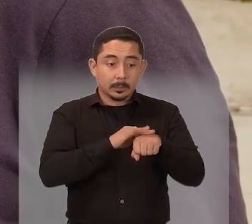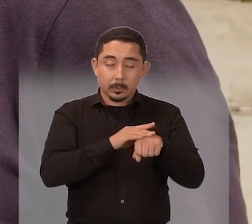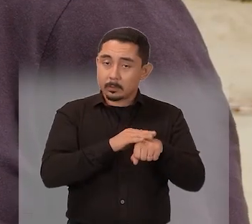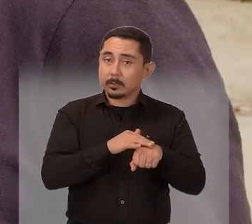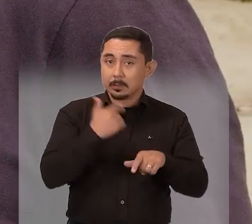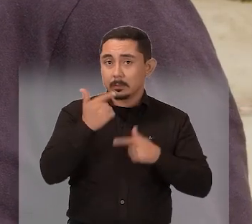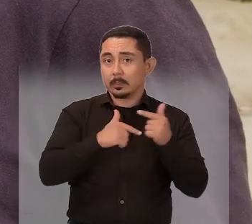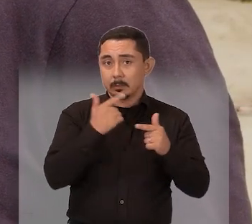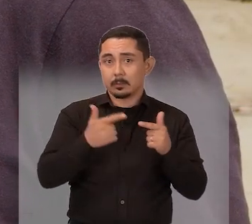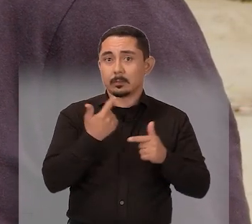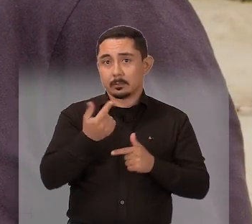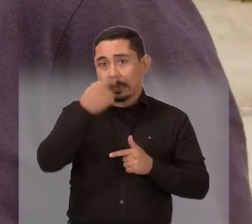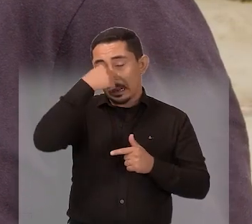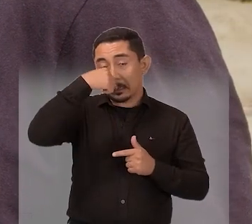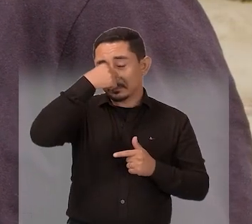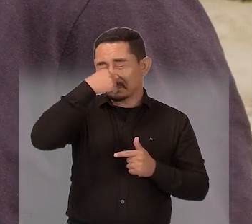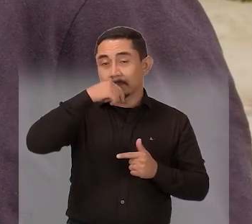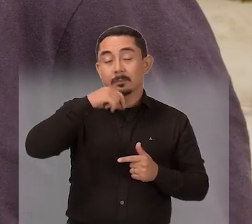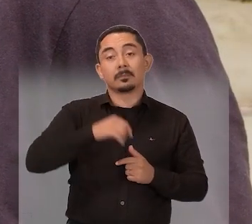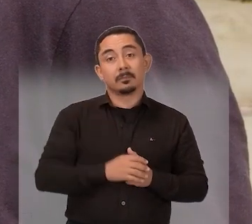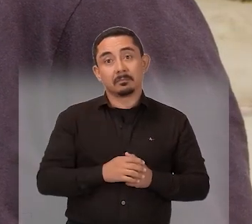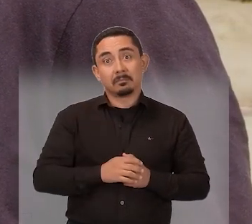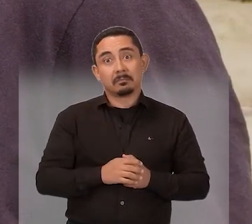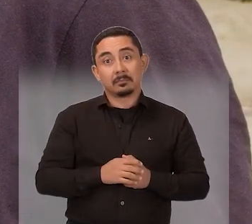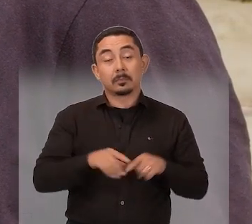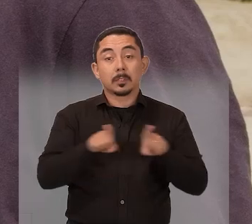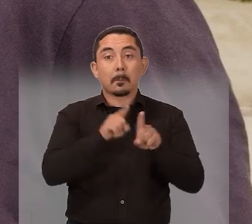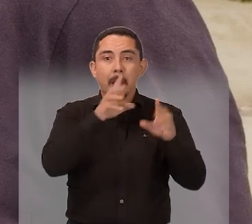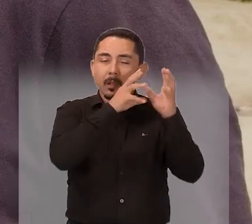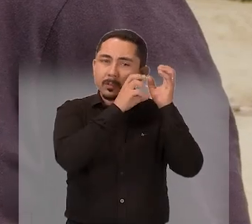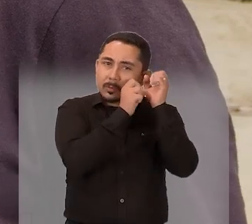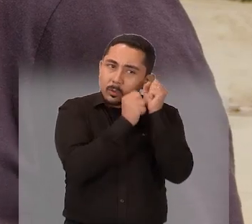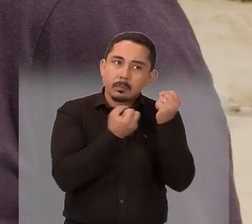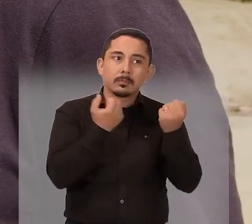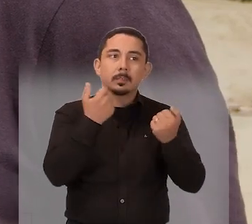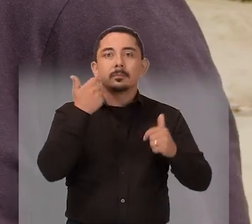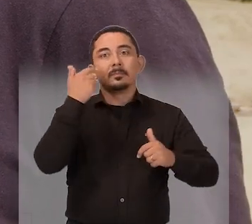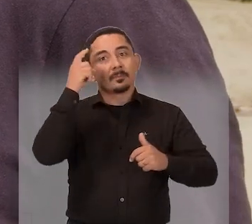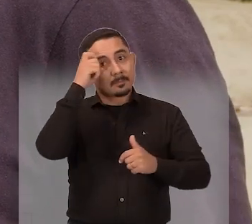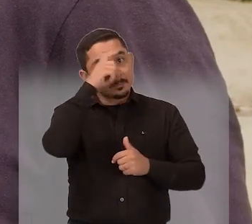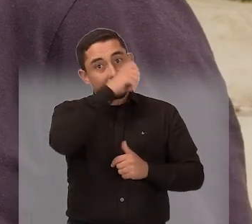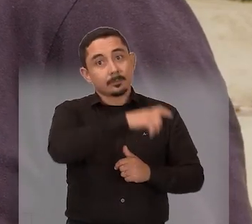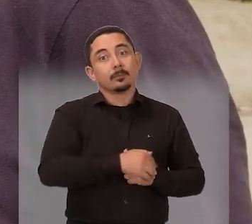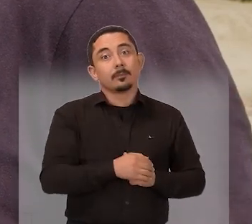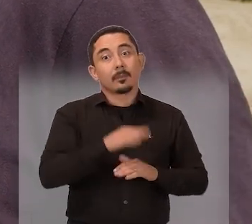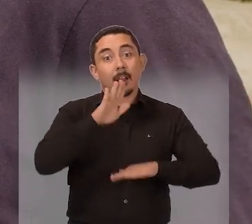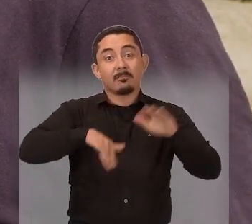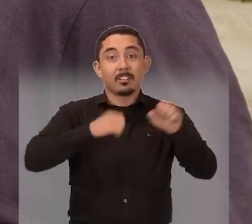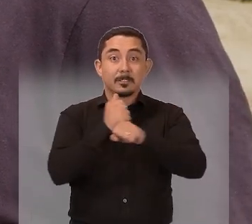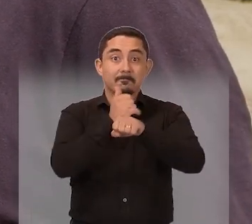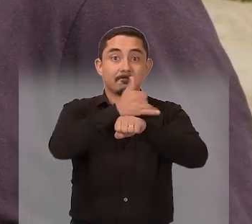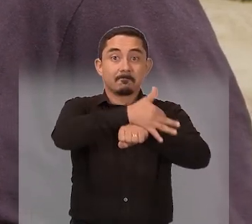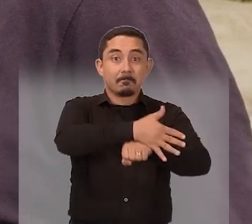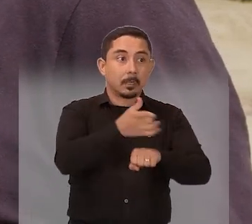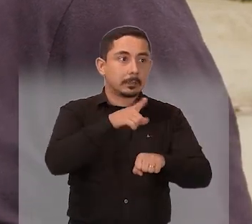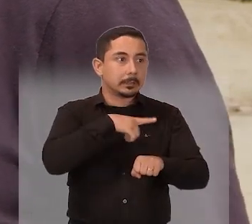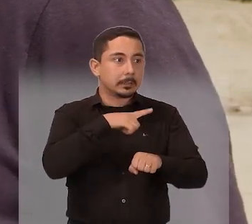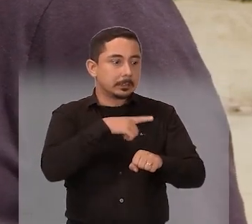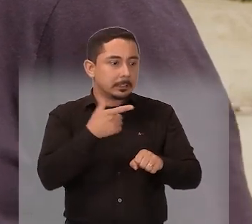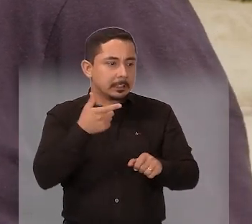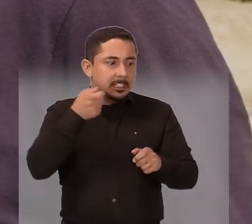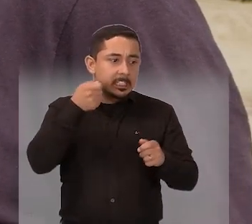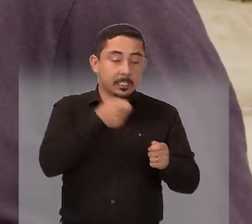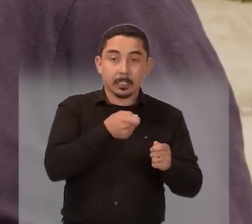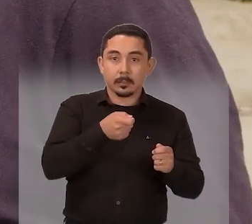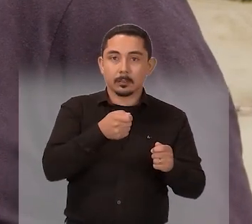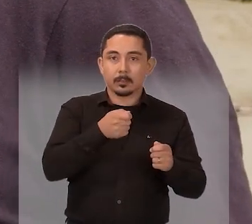gente adoeceu, a gente trabalhava doente, uma gripe mesmo, que até para dormir dava trabalho. Quando era de madrugada, o cara já acordava